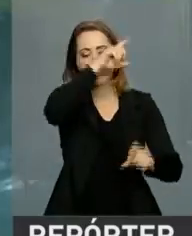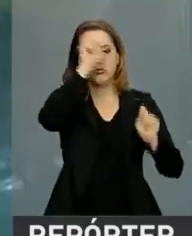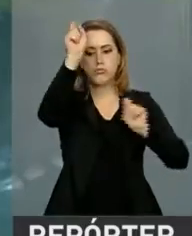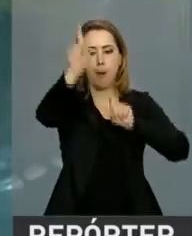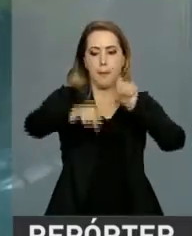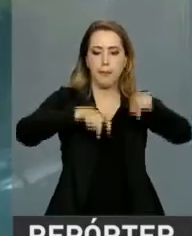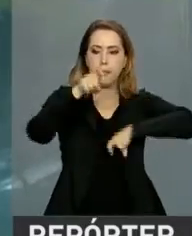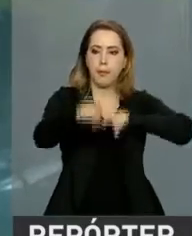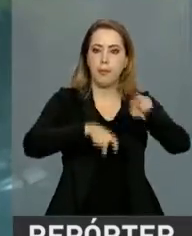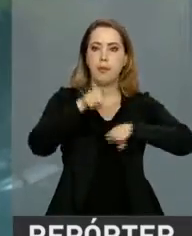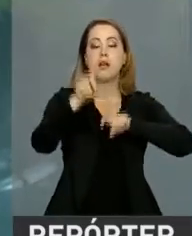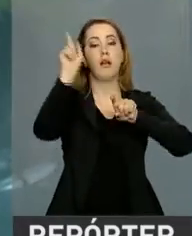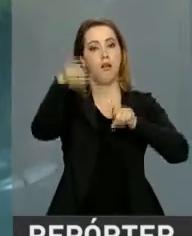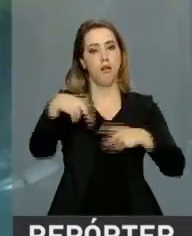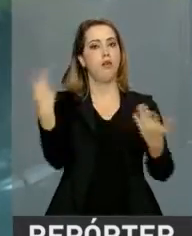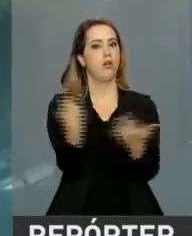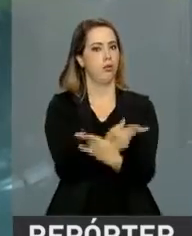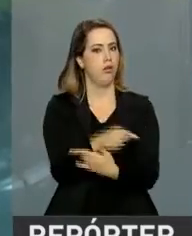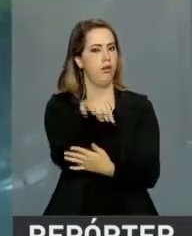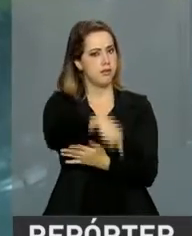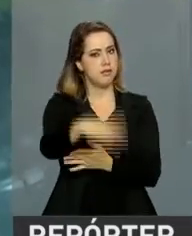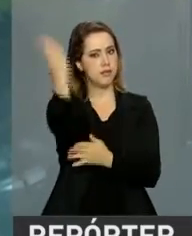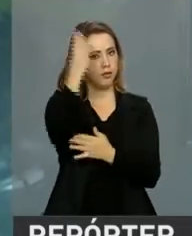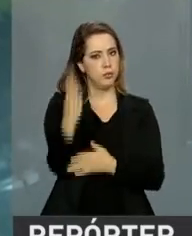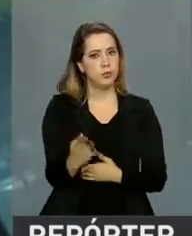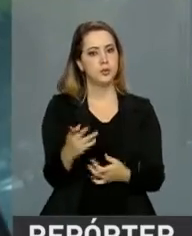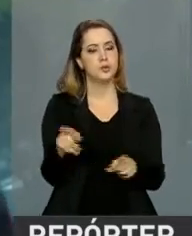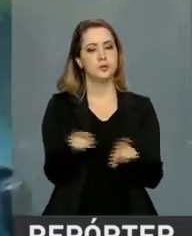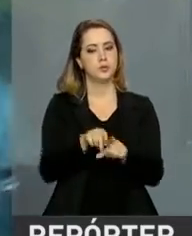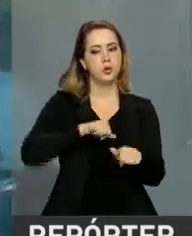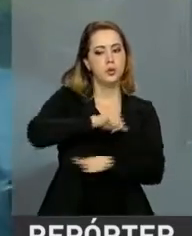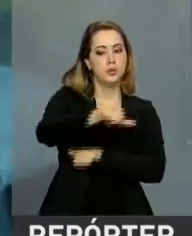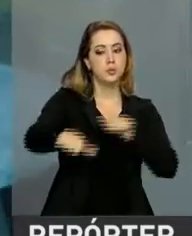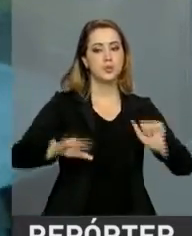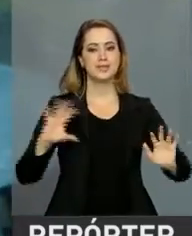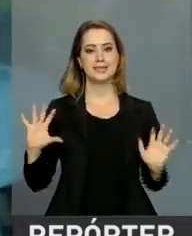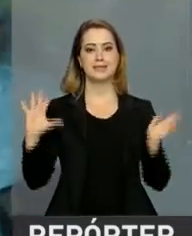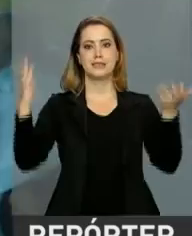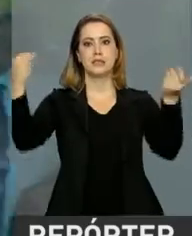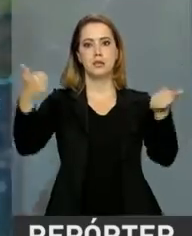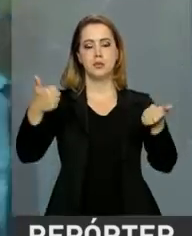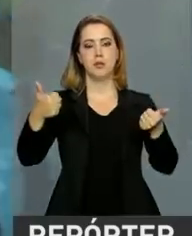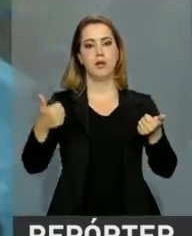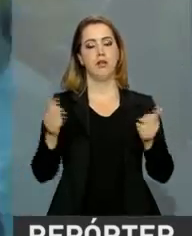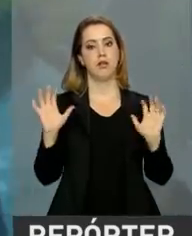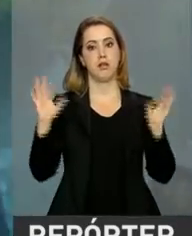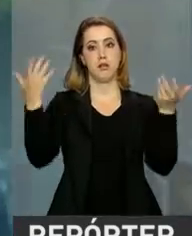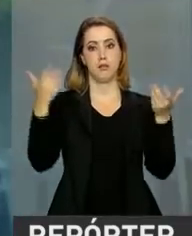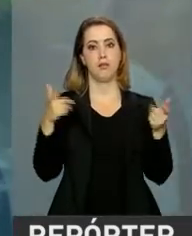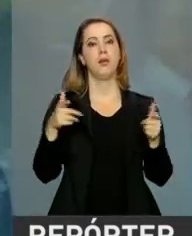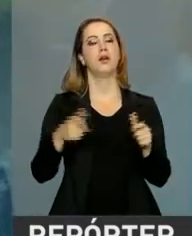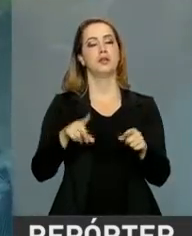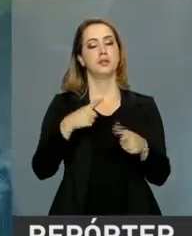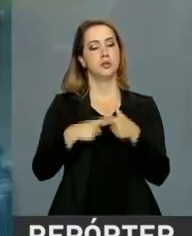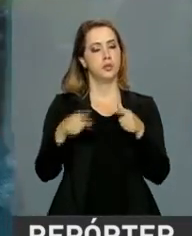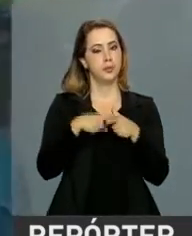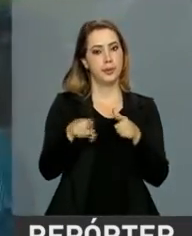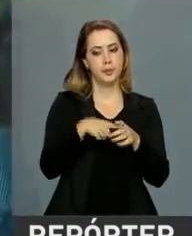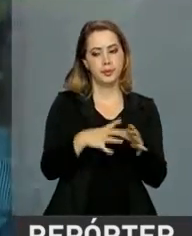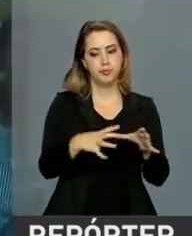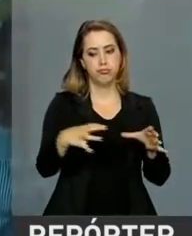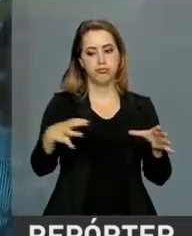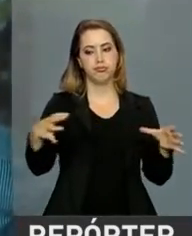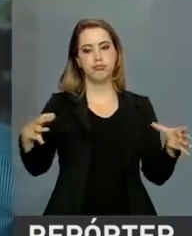socorrem e como mudança climática esses desafios se tornaram ainda maiores nós da embrapa estamos